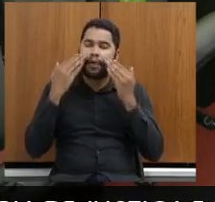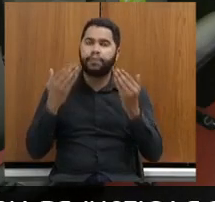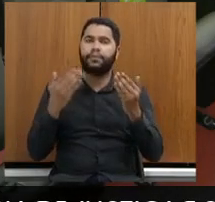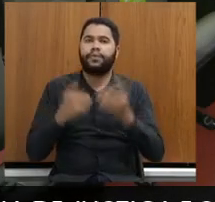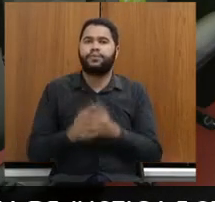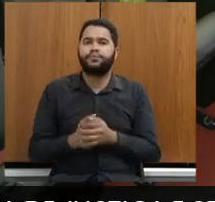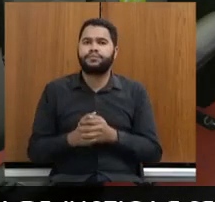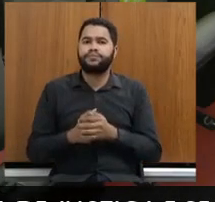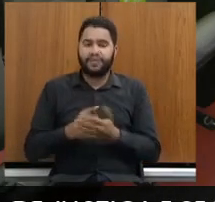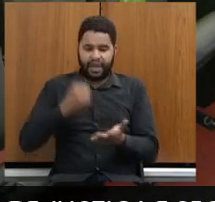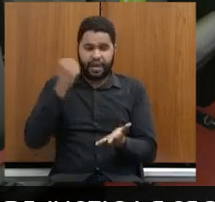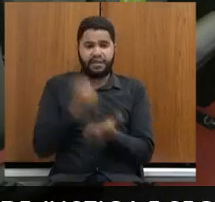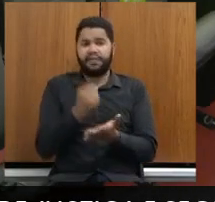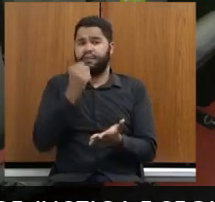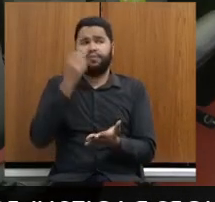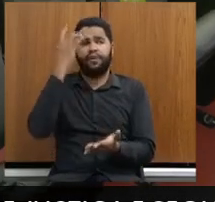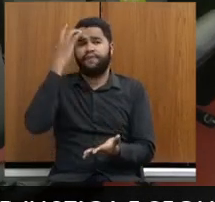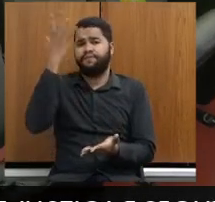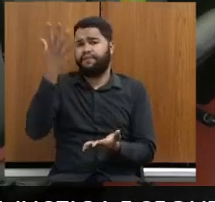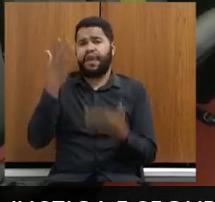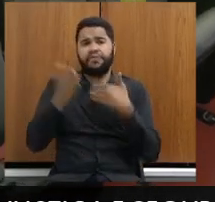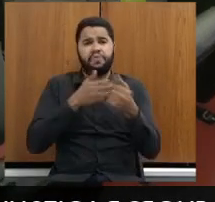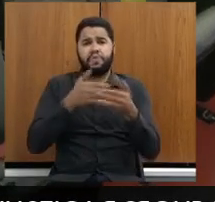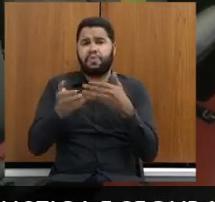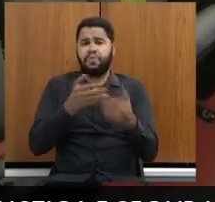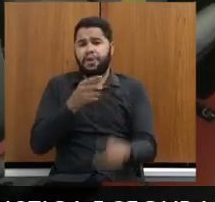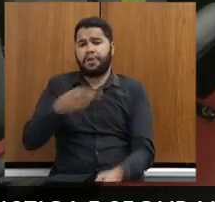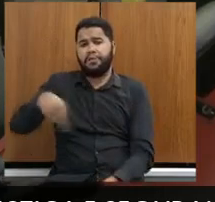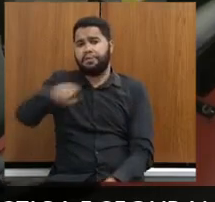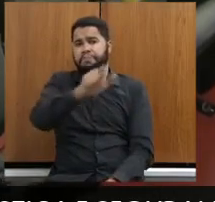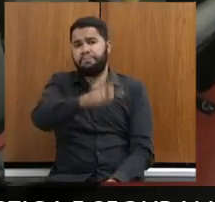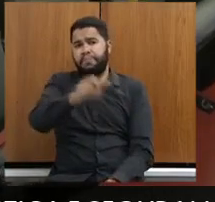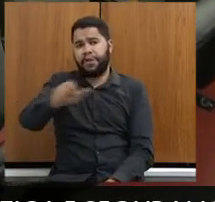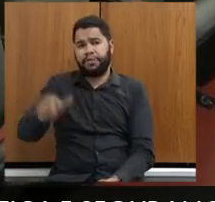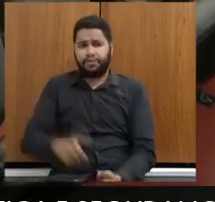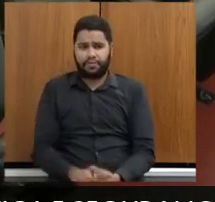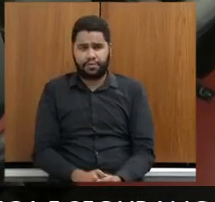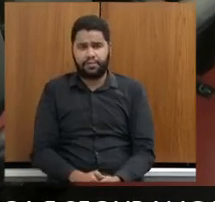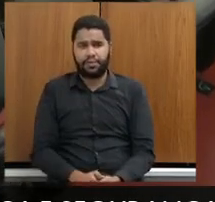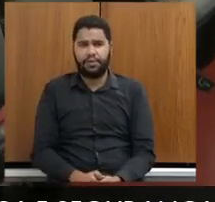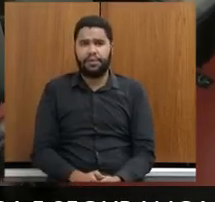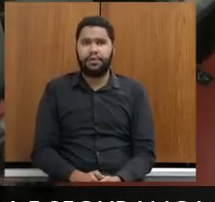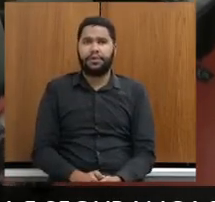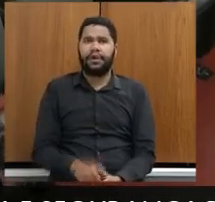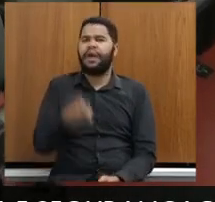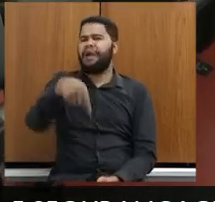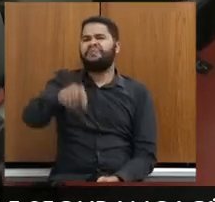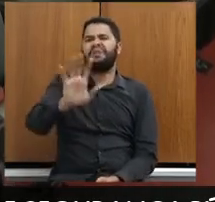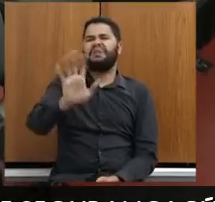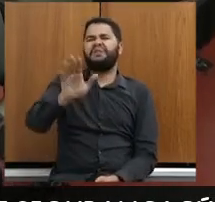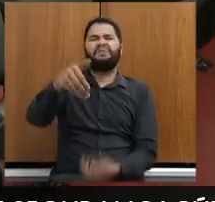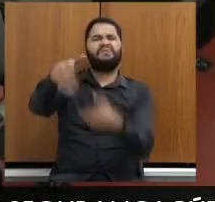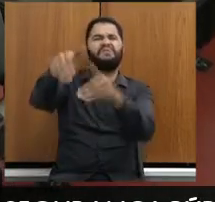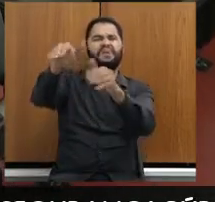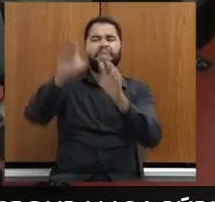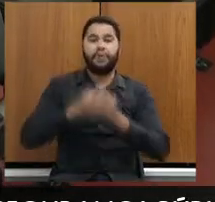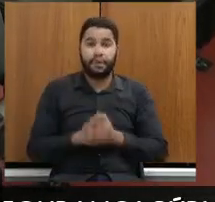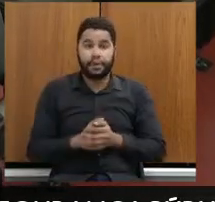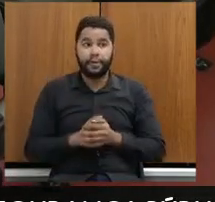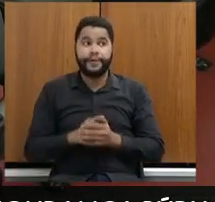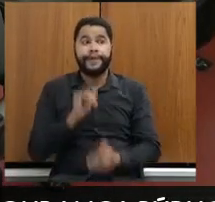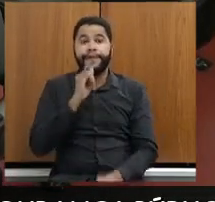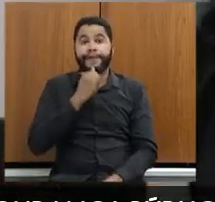que bater carinho do não é fácil demais para qualquer um de nós não só queria que não vai embora o e